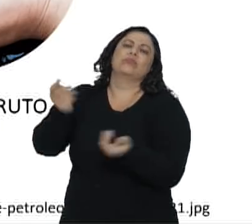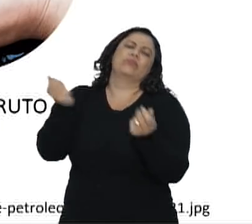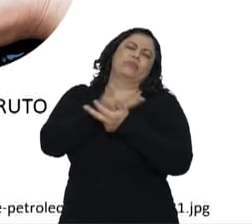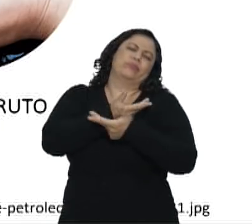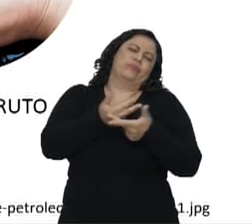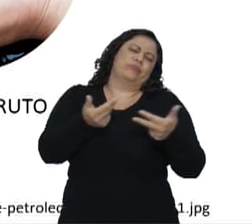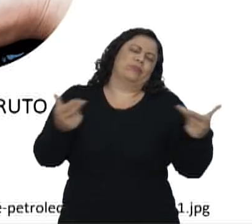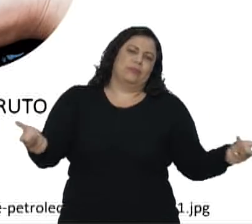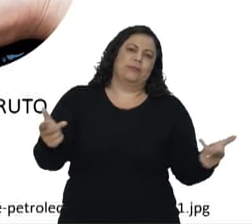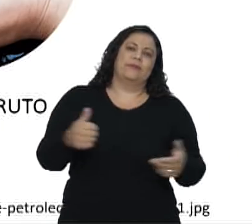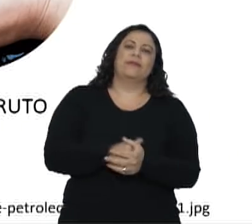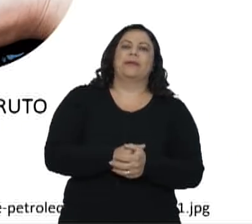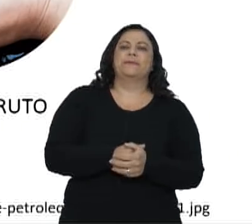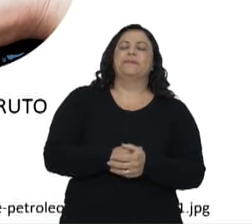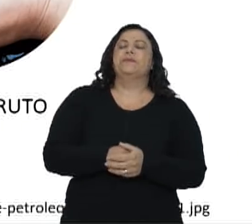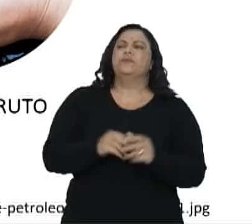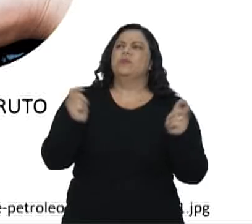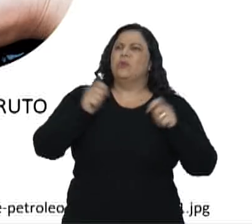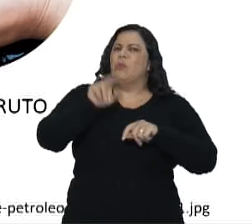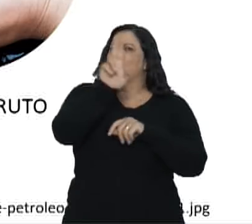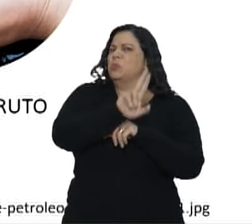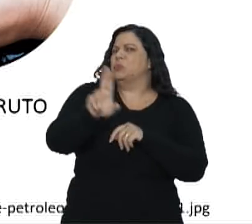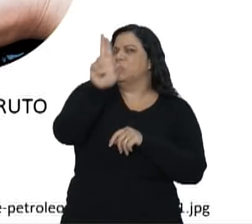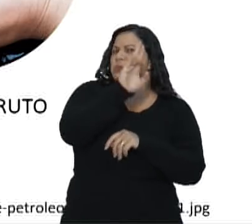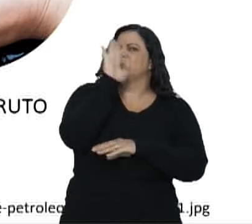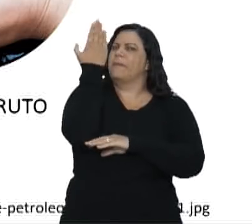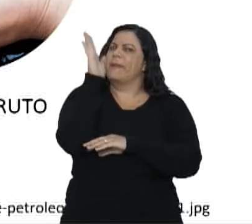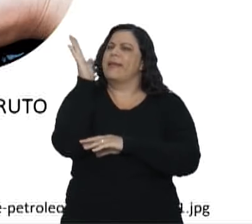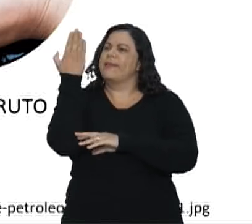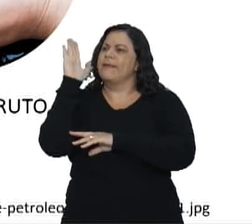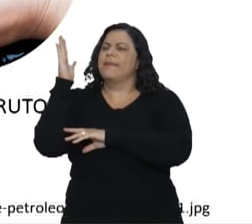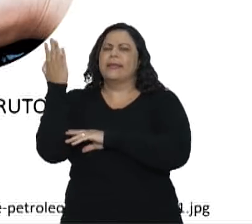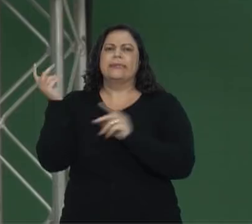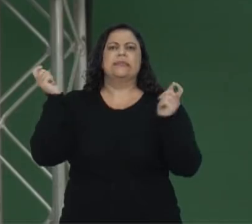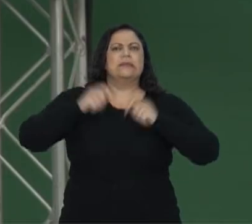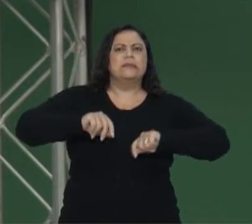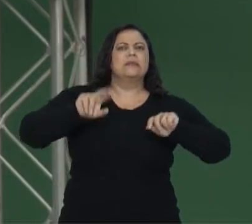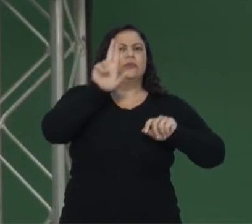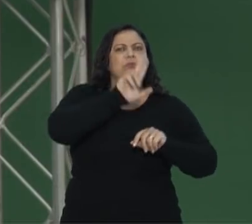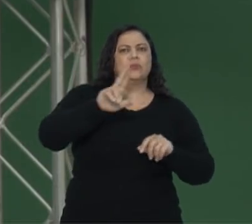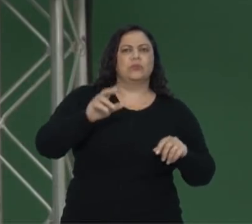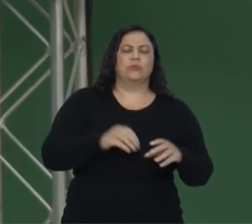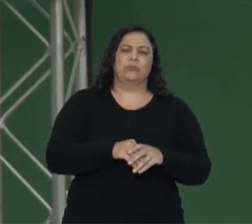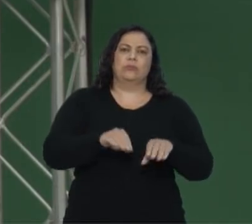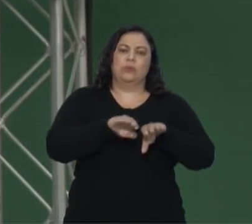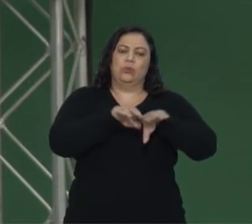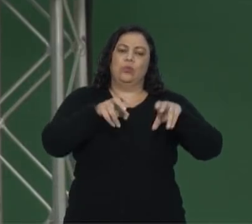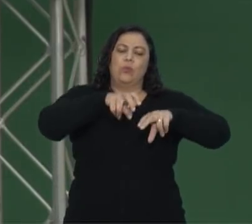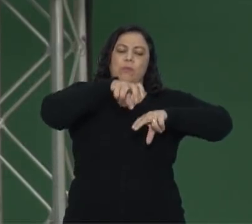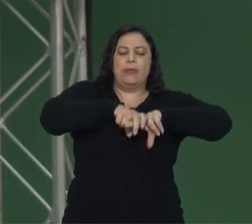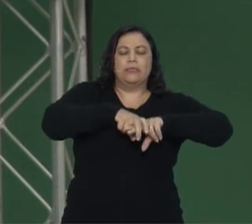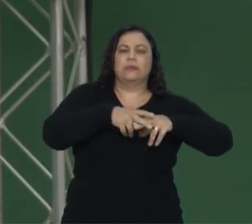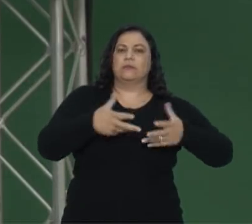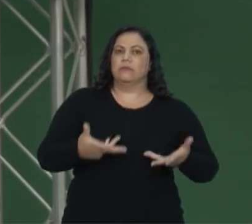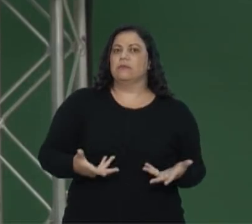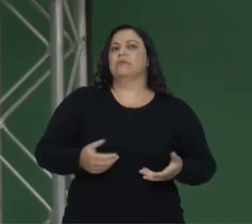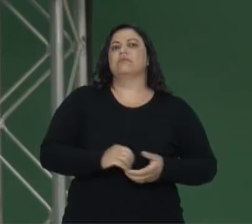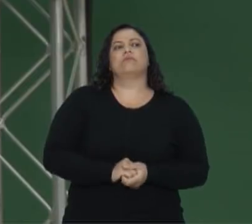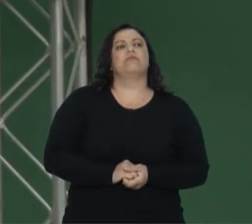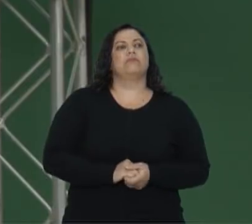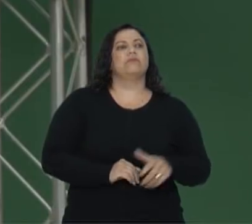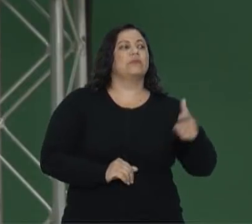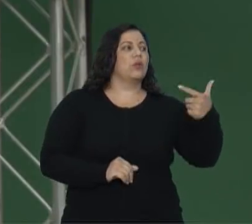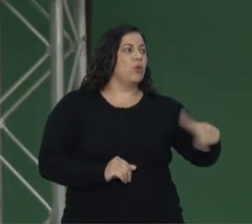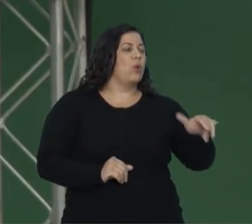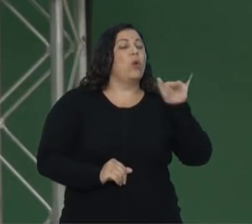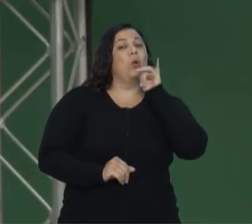vários troncos. Eu posso utilizar esse tronco desse jeito que ele se encontra, como um banco, por exemplo. Um outro